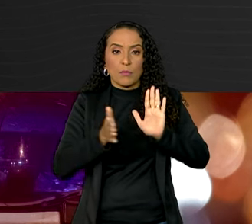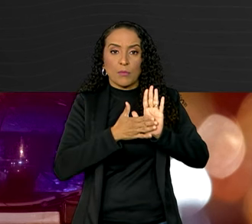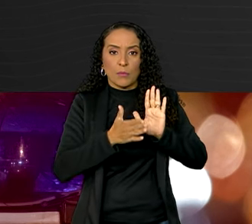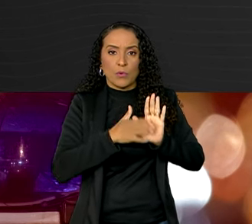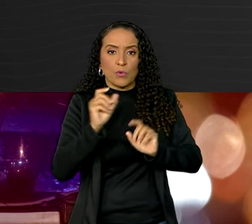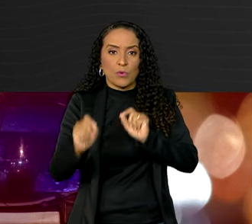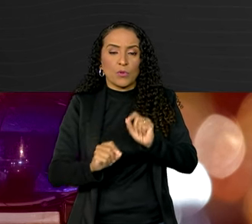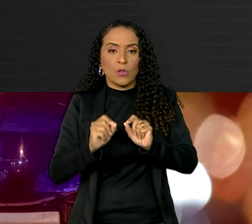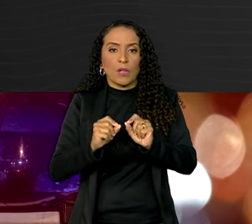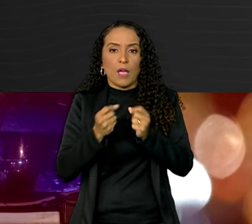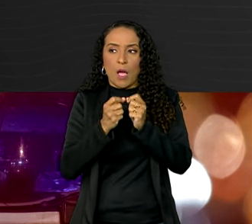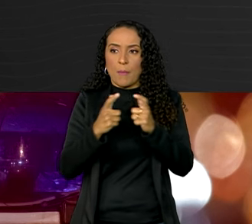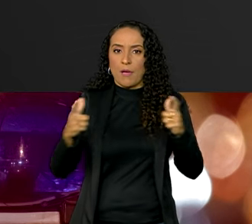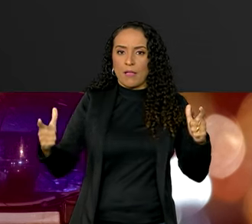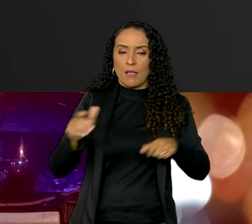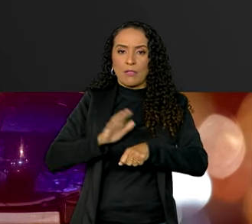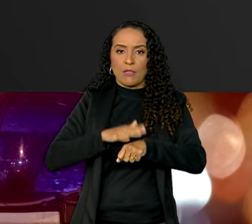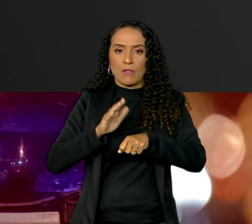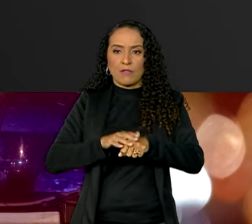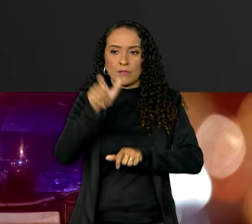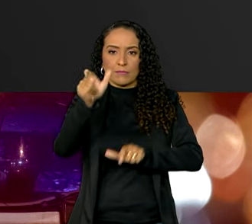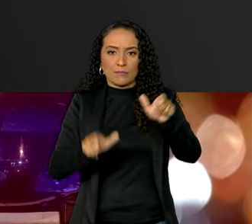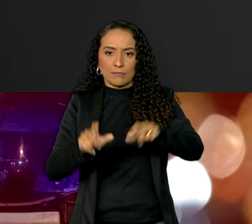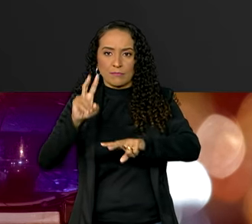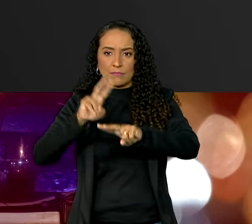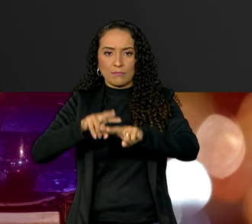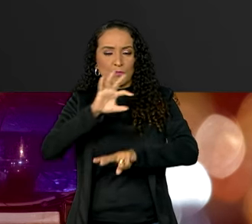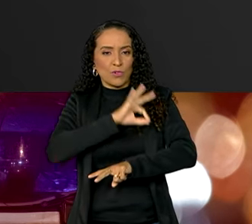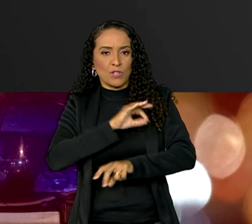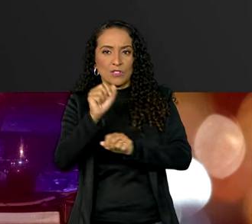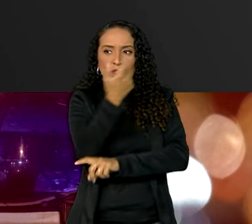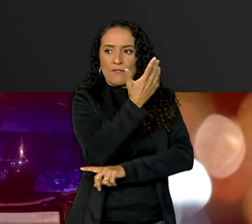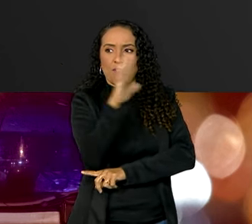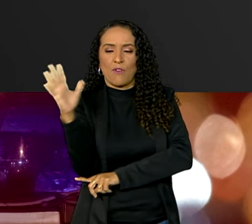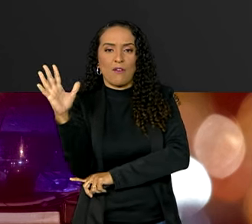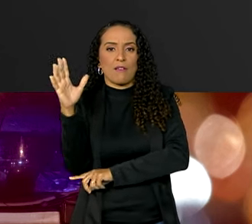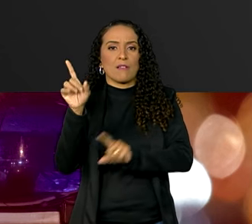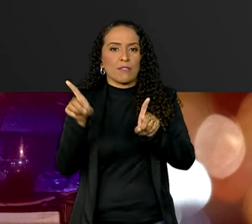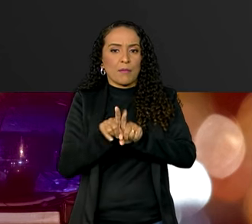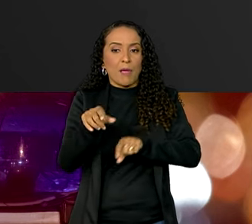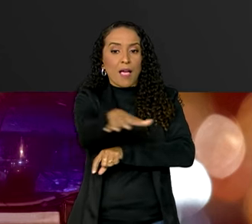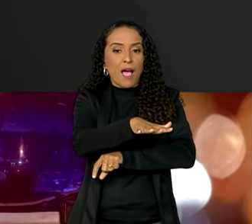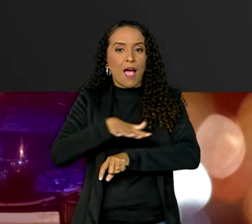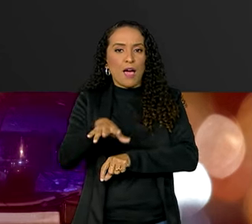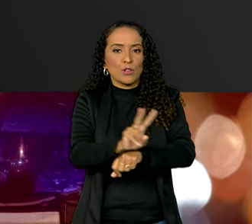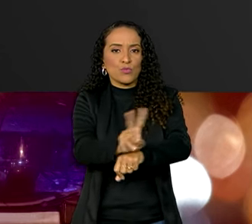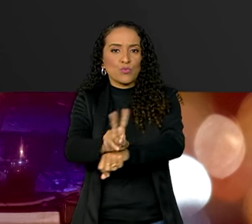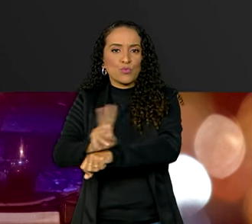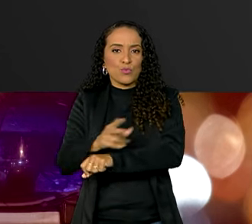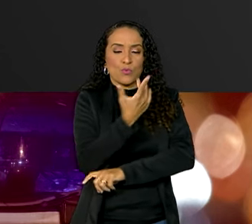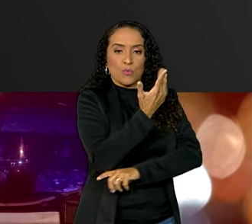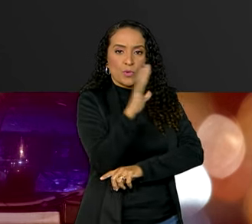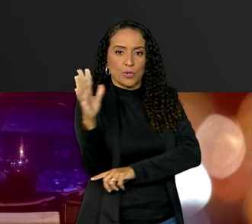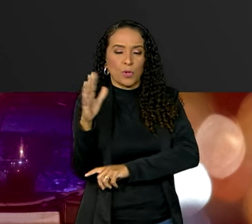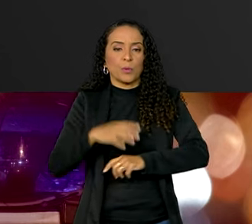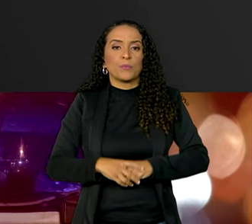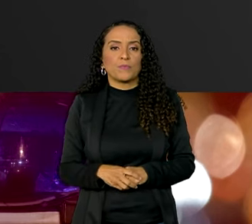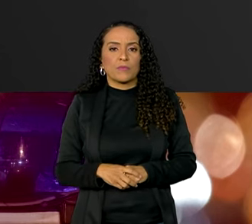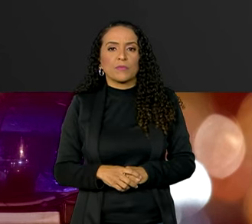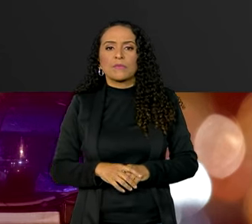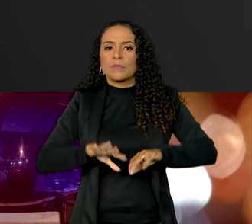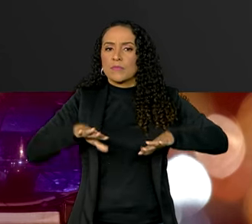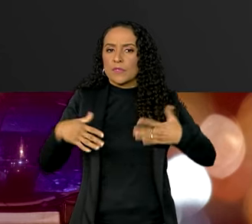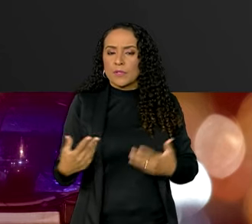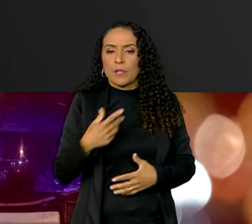proposta é estender a atuação dos agentes para florestas, matas e áreas de preservação ambiental. No caso